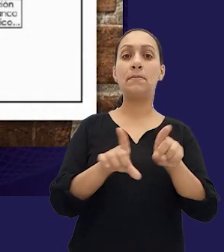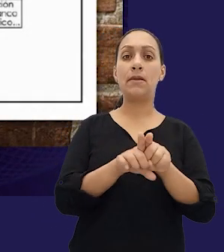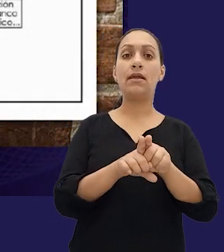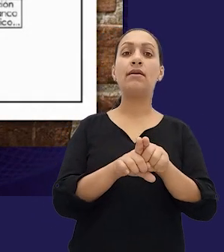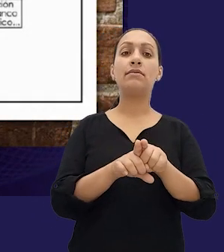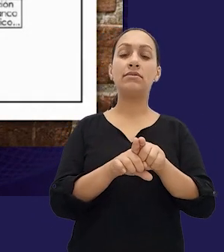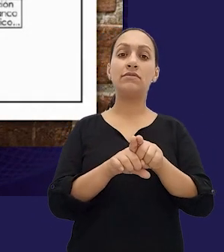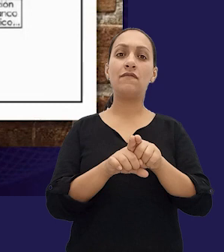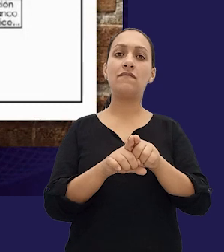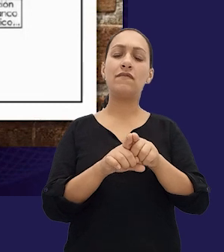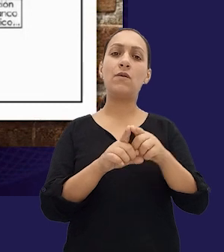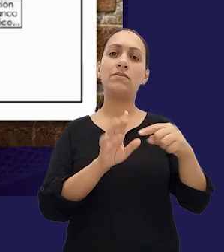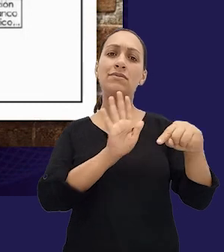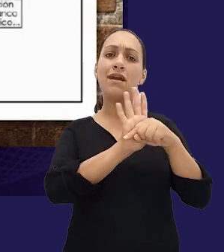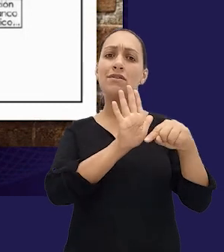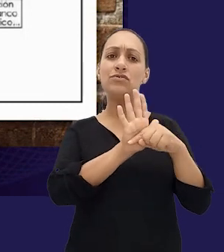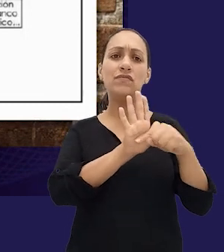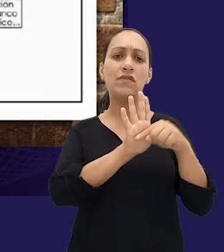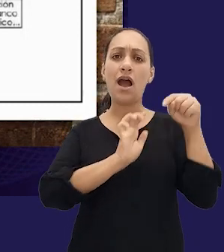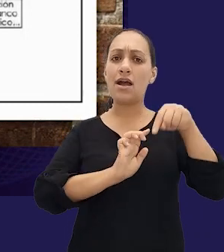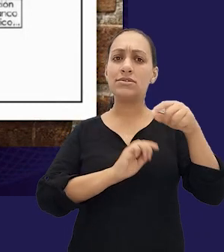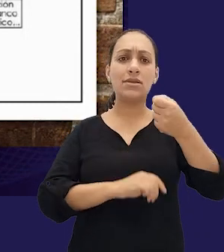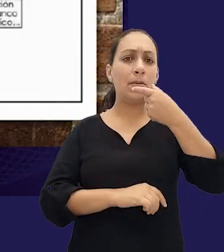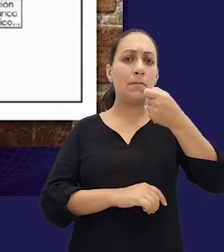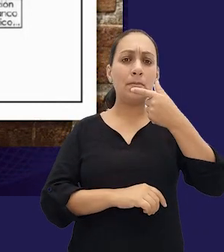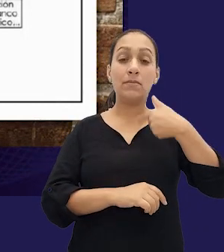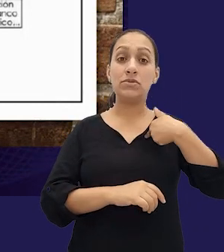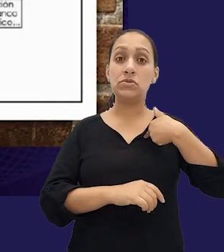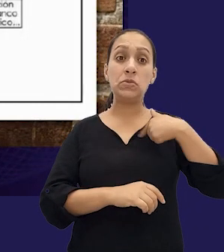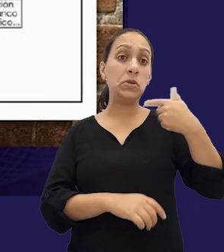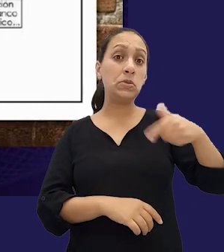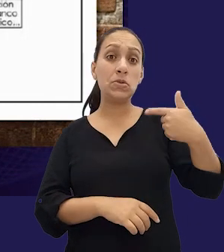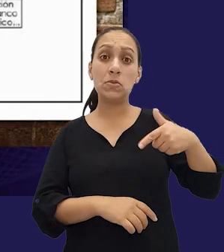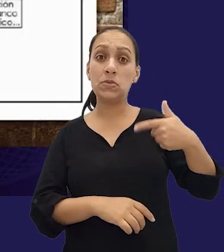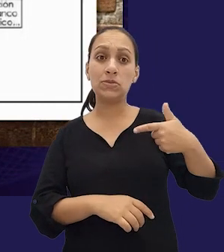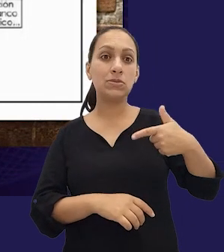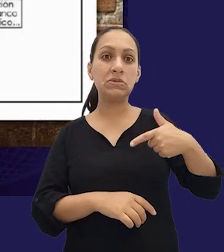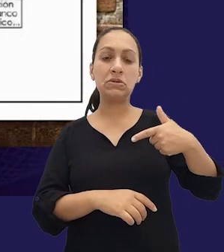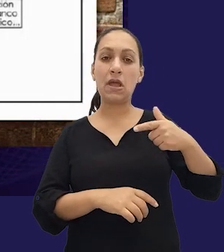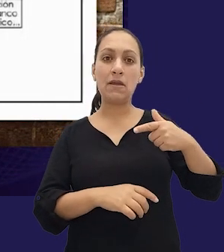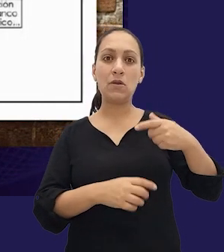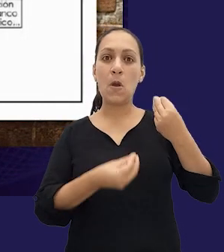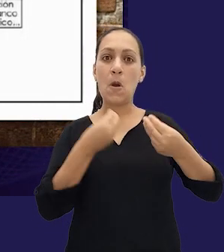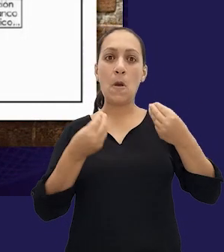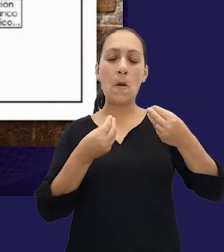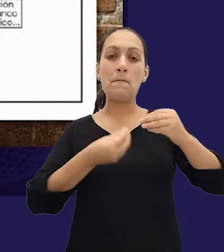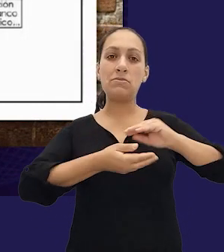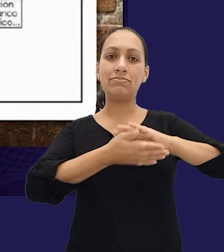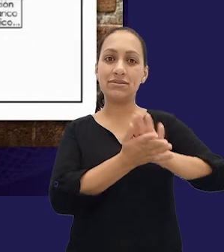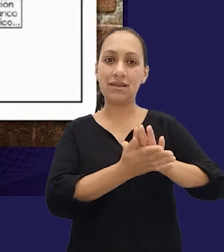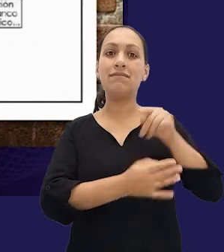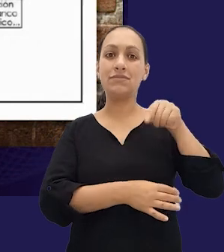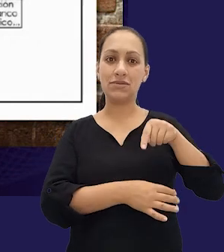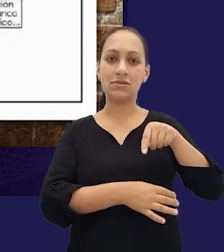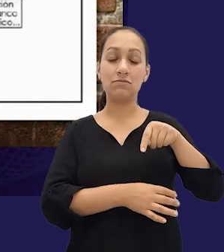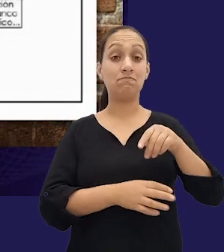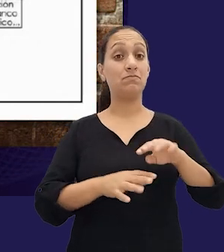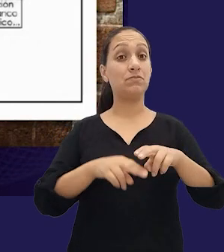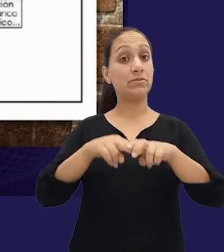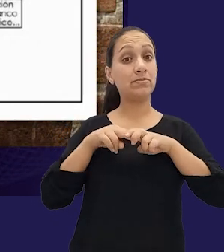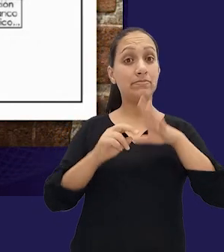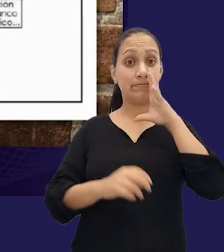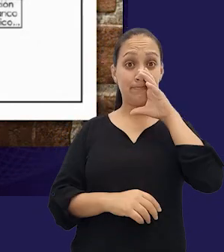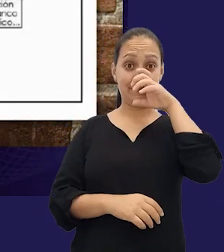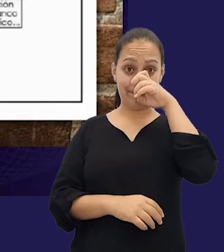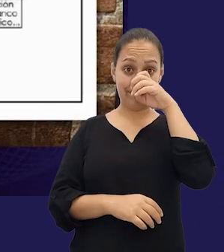vão inativar essa droga, fazendo com que ela não tenha mais eficácia sobre o micro-organismo. Portanto, a bactéria resistente